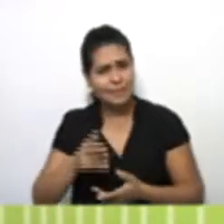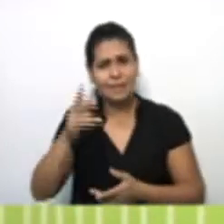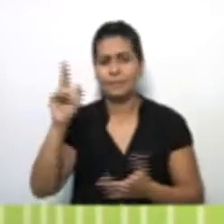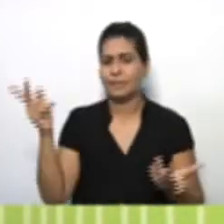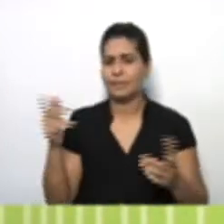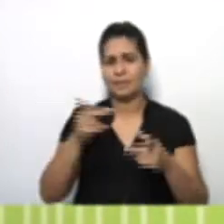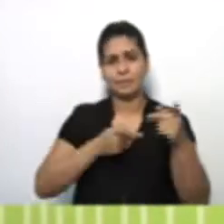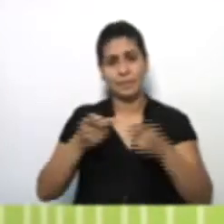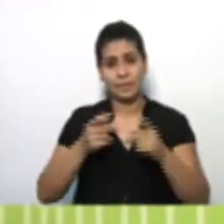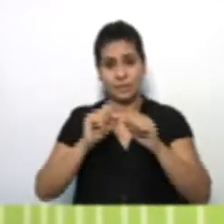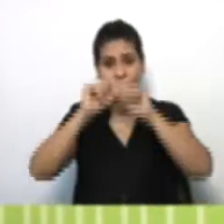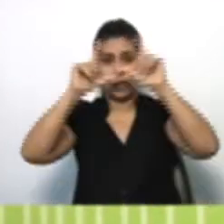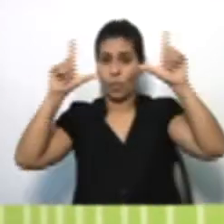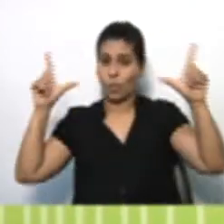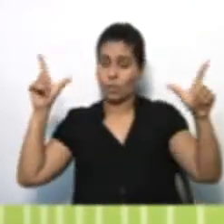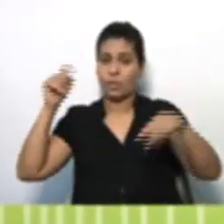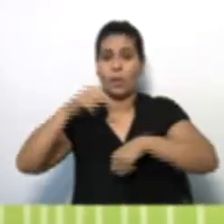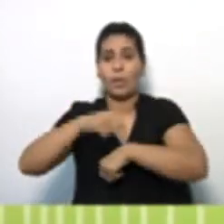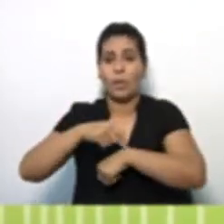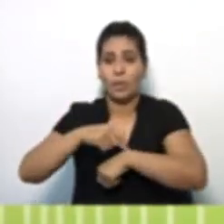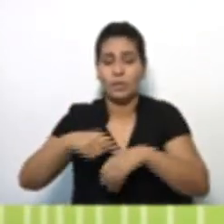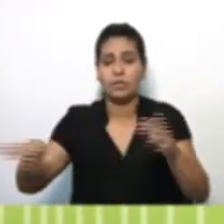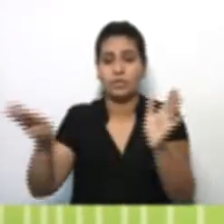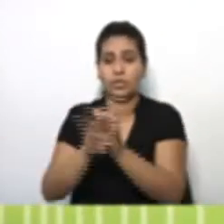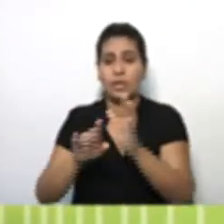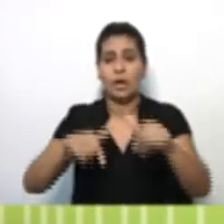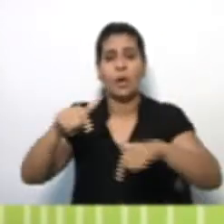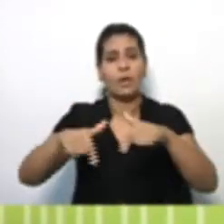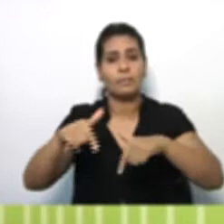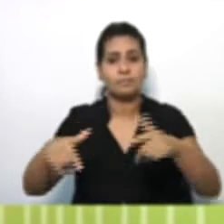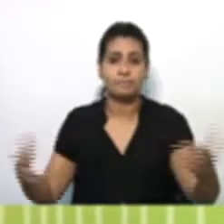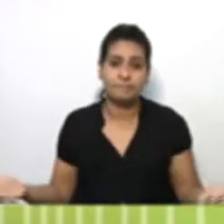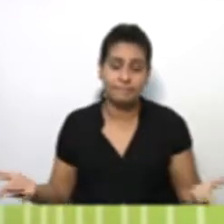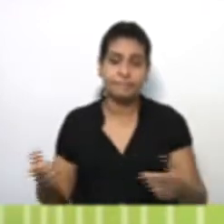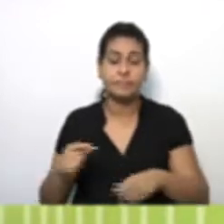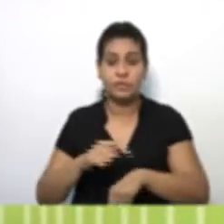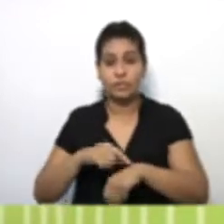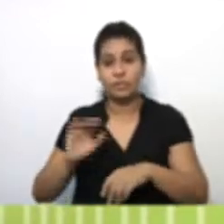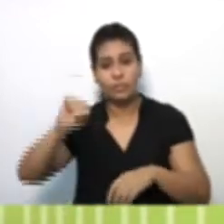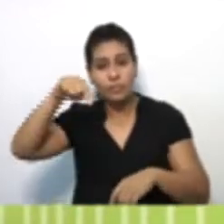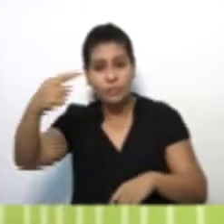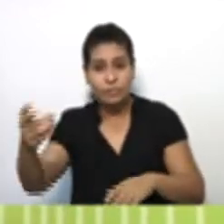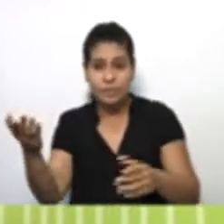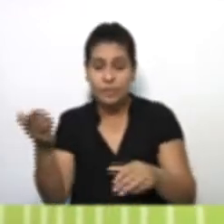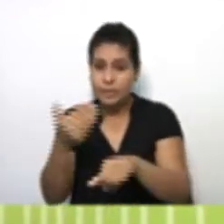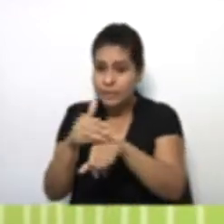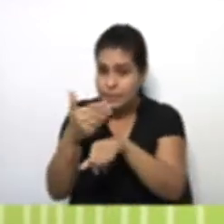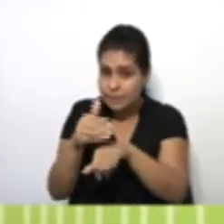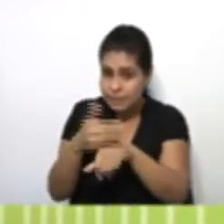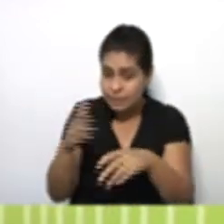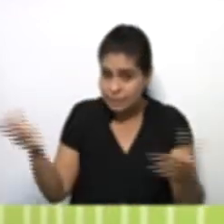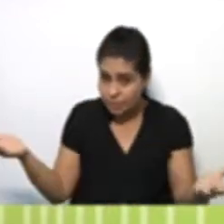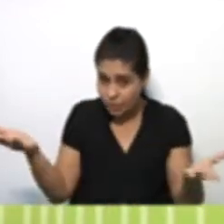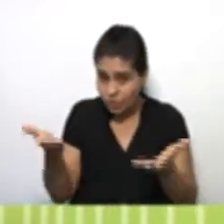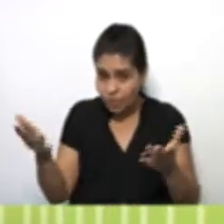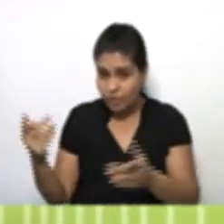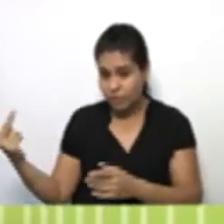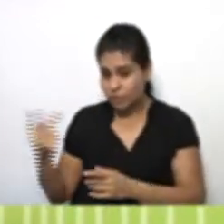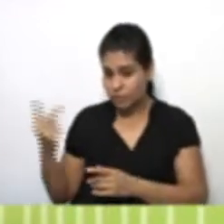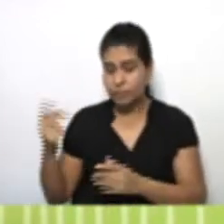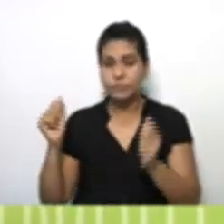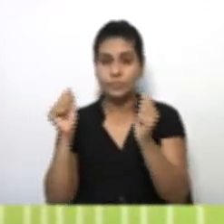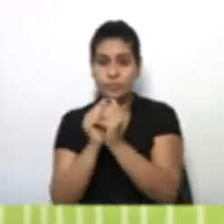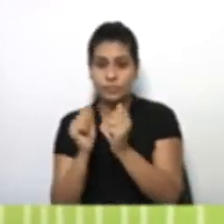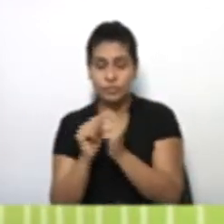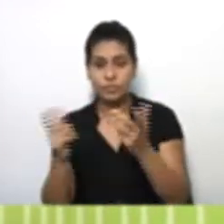tal hora, você se planeja chegar a tal hora no seu trabalho. Tá ok? Vamos para a atividade de sala? Professor, eu e o professor Everton estamos aqui